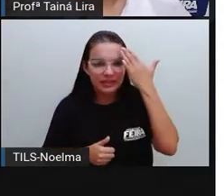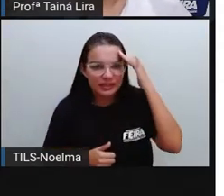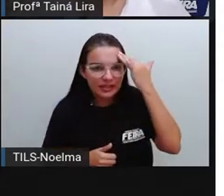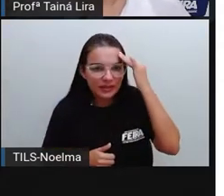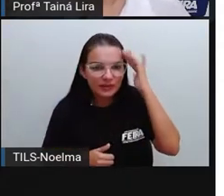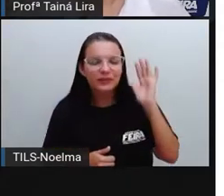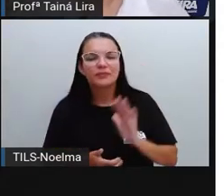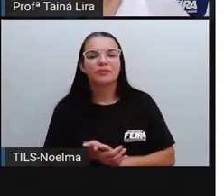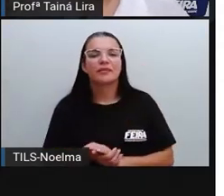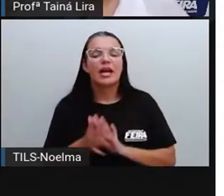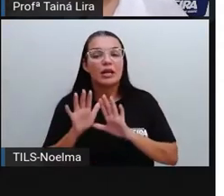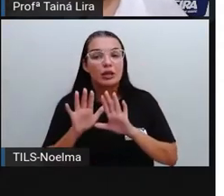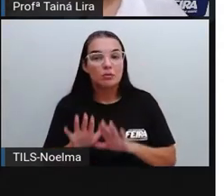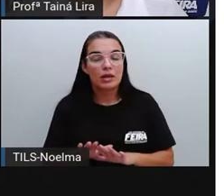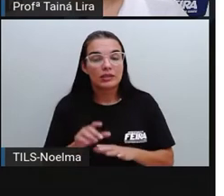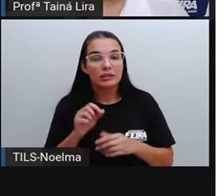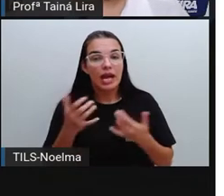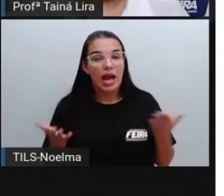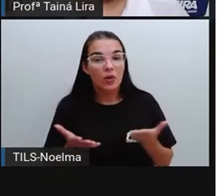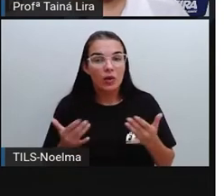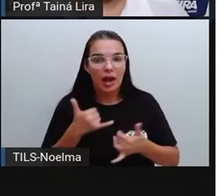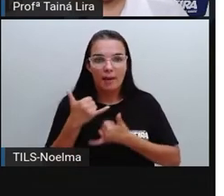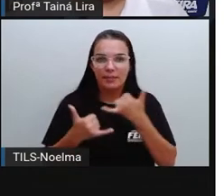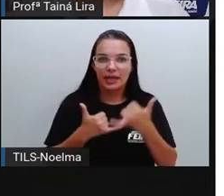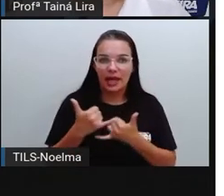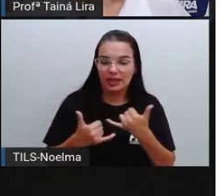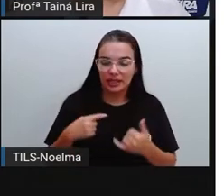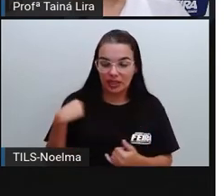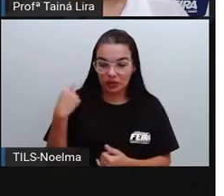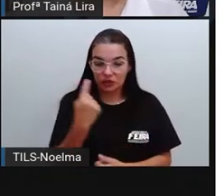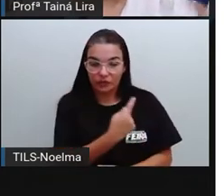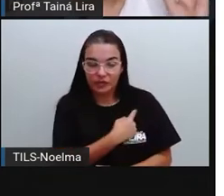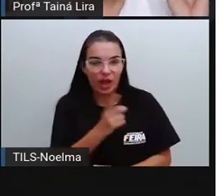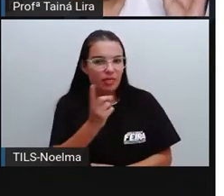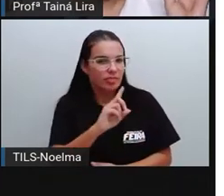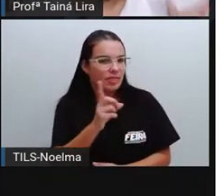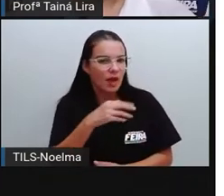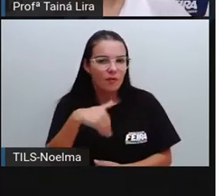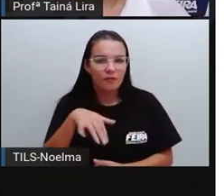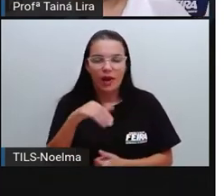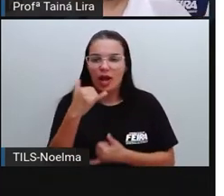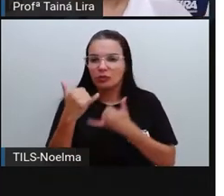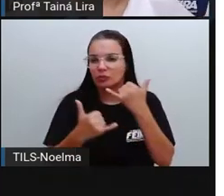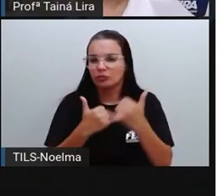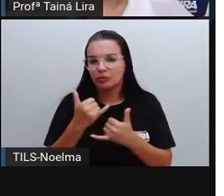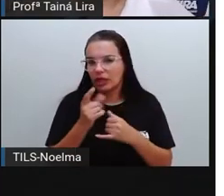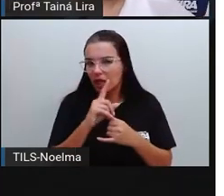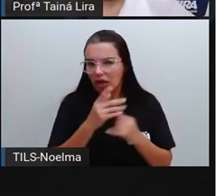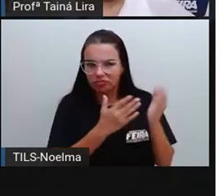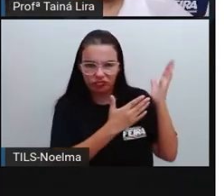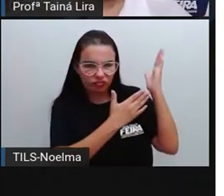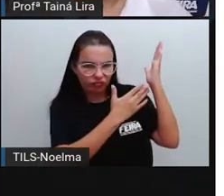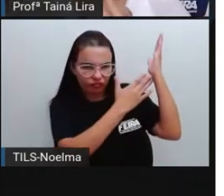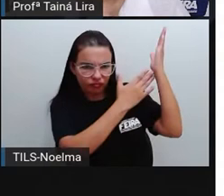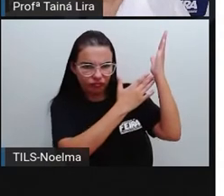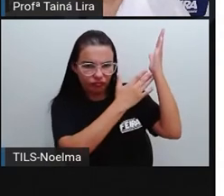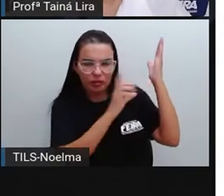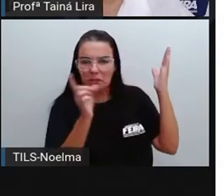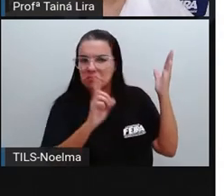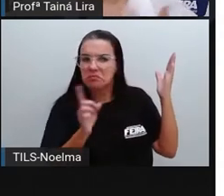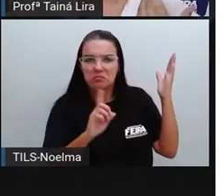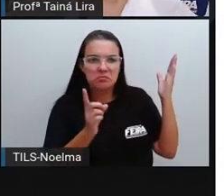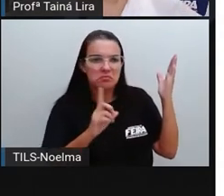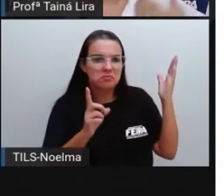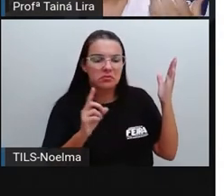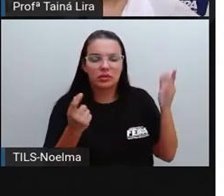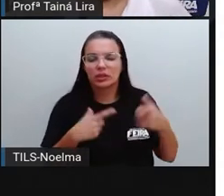bom? Agora, nesse jogo que nós vamos jogar agora, a gente não vai usar porque Coringa não tem aí um valor exato,